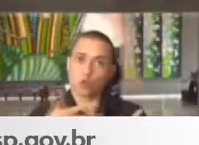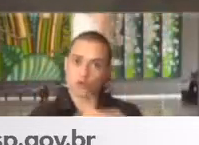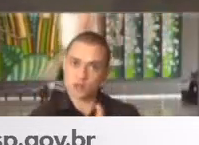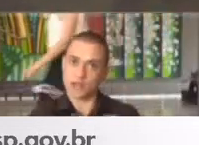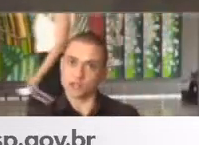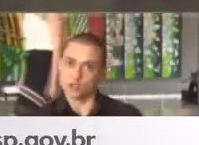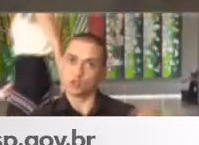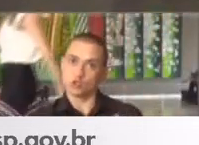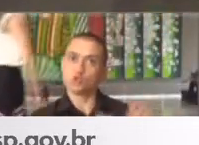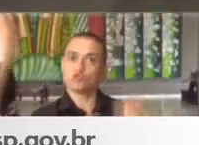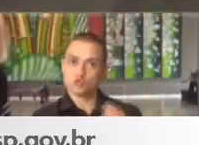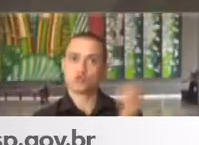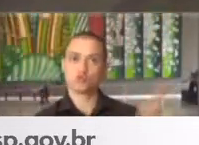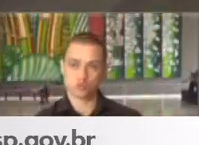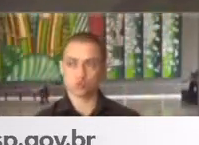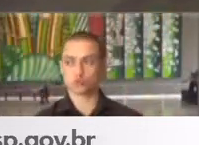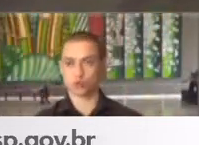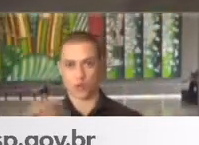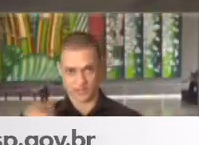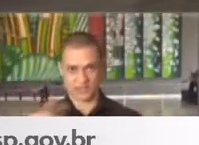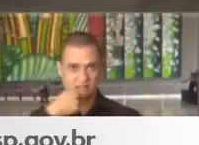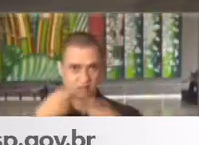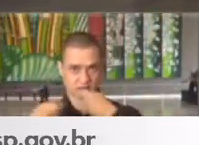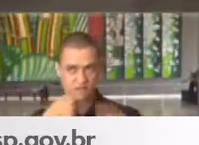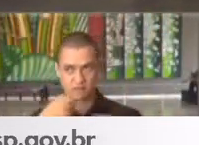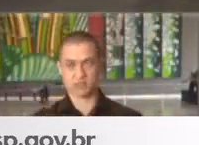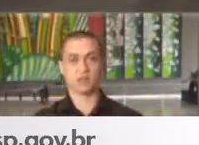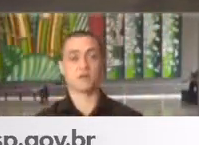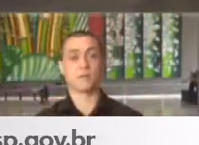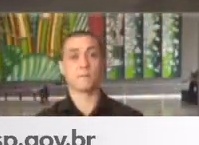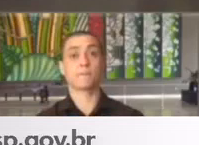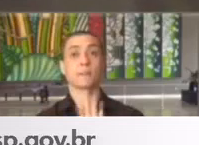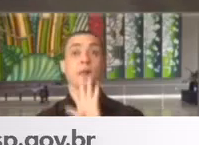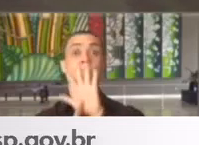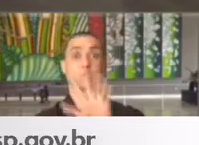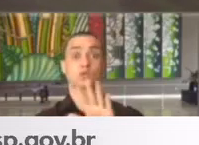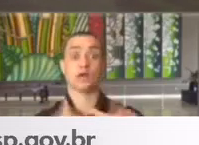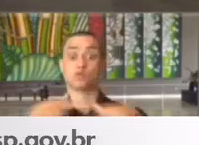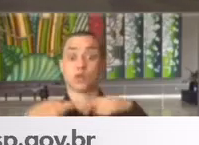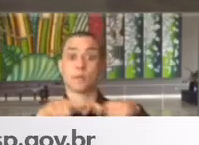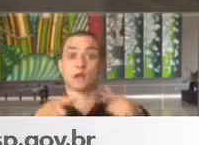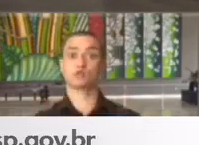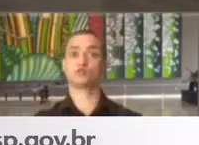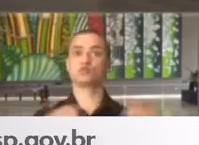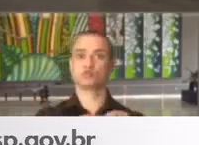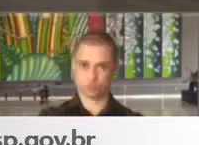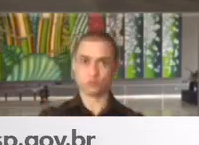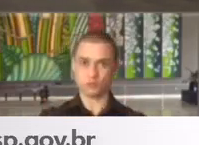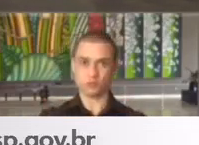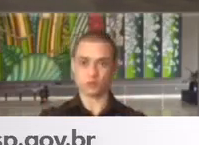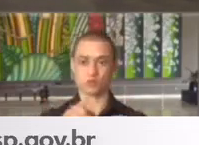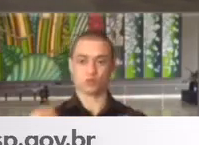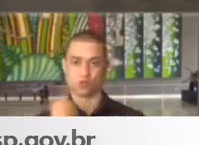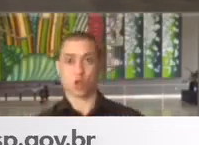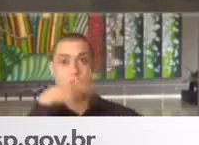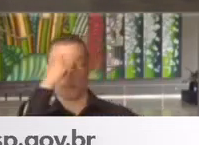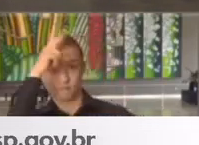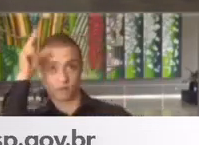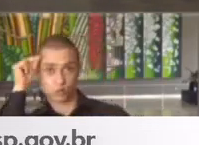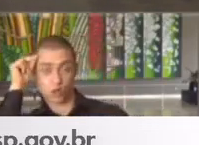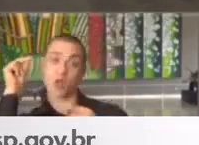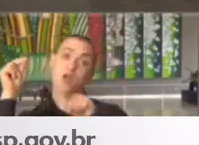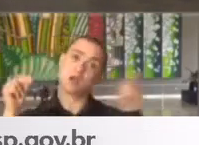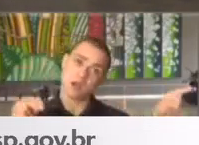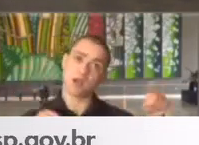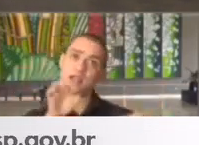lado nesta coletiva, mostrando trabalho conjunto entre a parceria entre a Prefeitura de